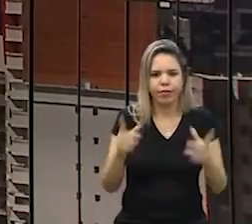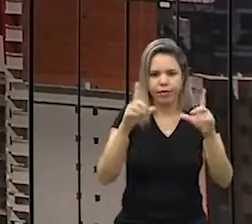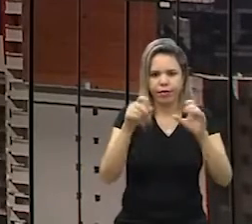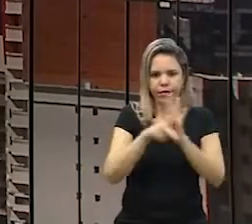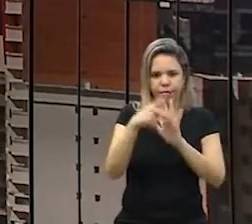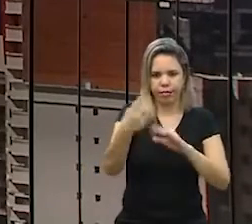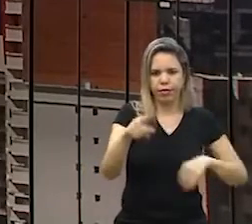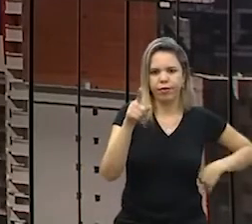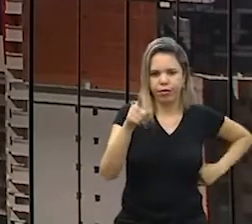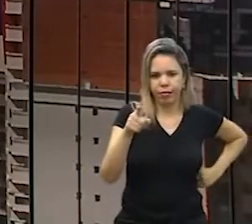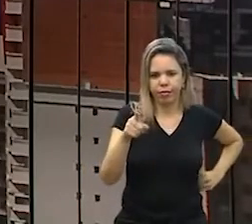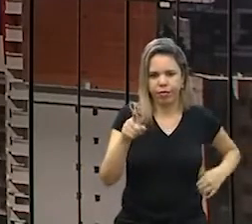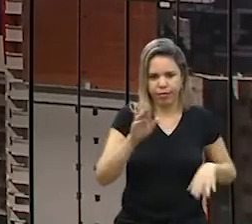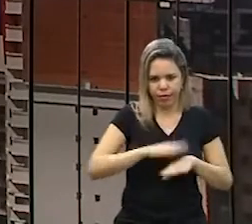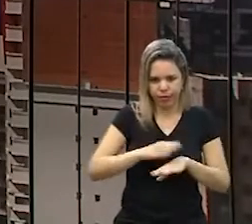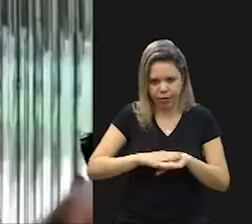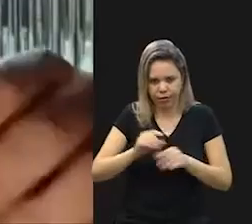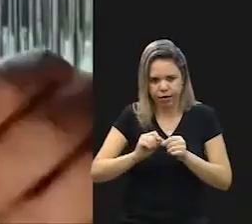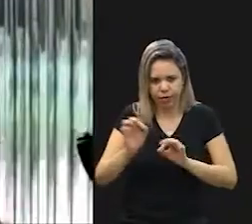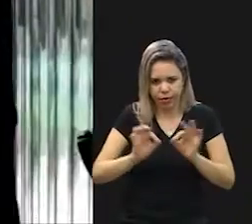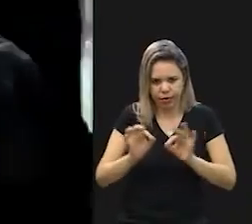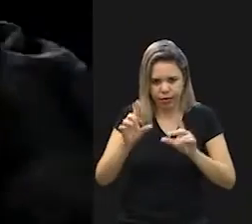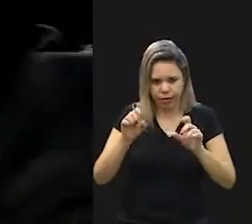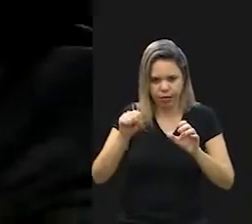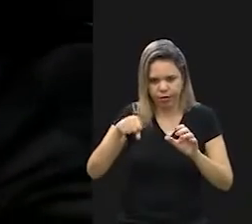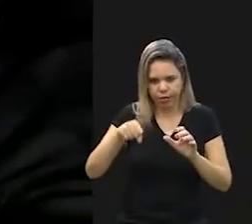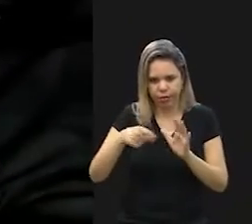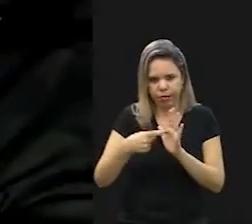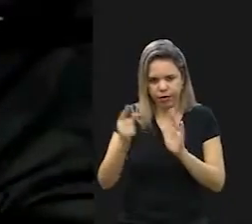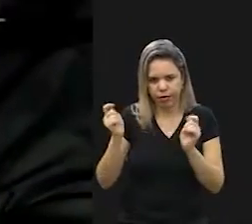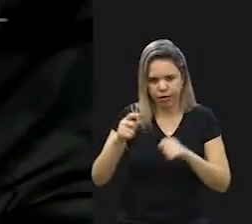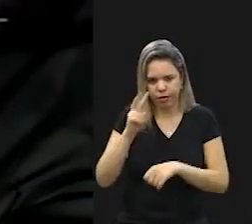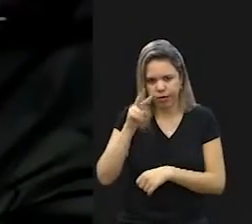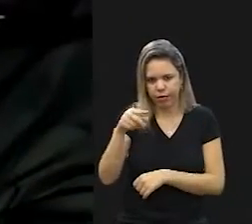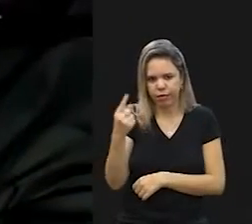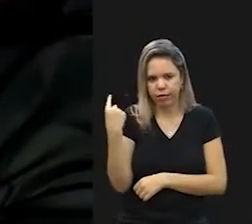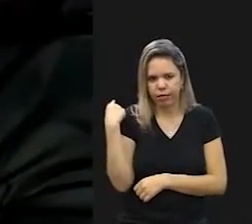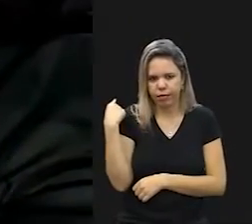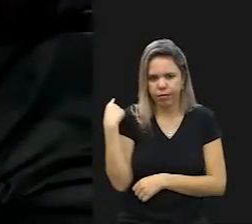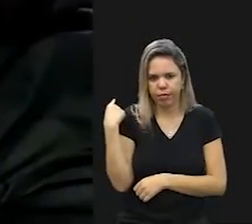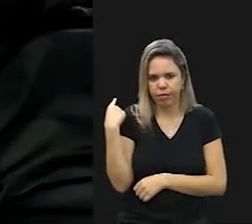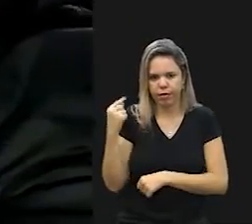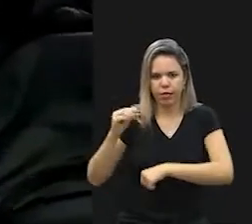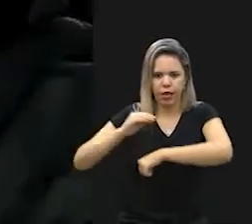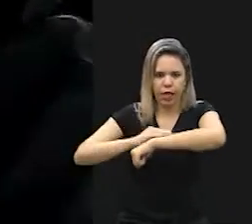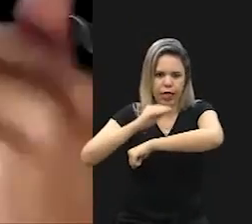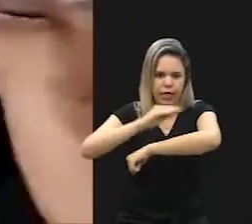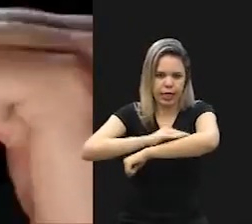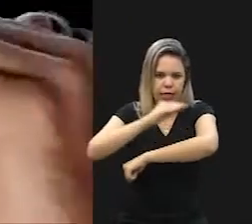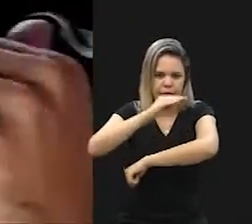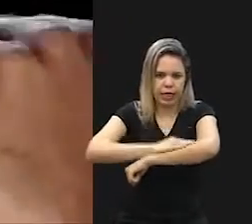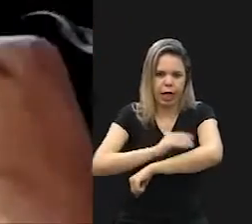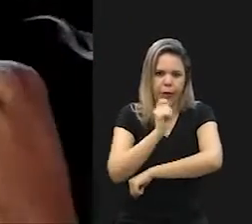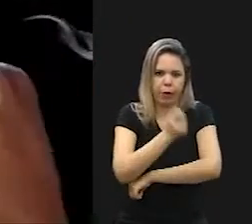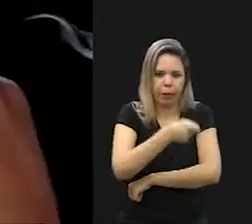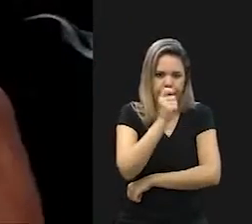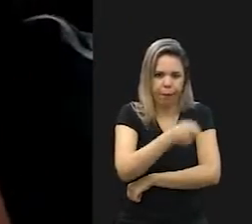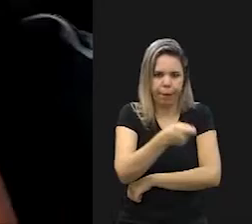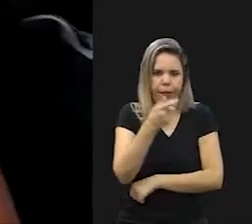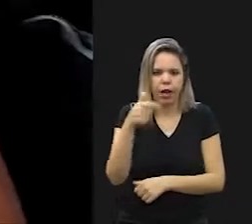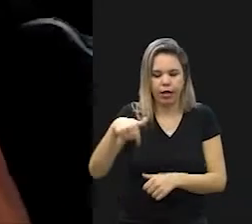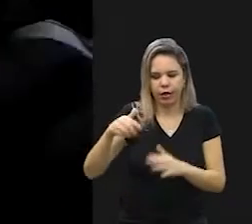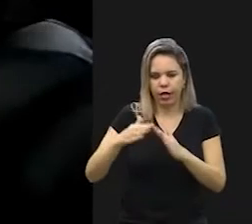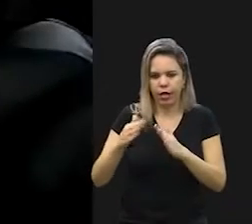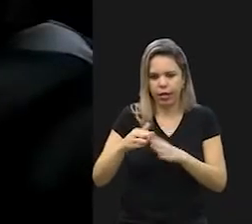foto sua que você mesmo fez? Sim, aqui dá para ver. É, esse aqui é o sapo martelo, foi fotografado inclusive aqui